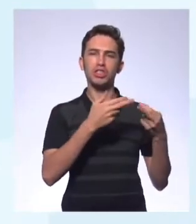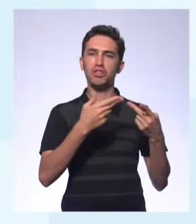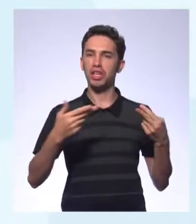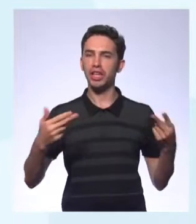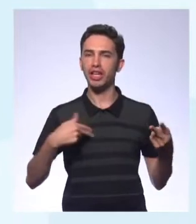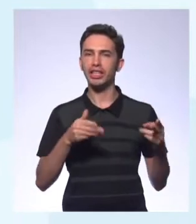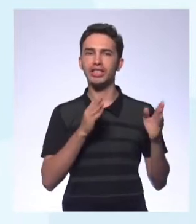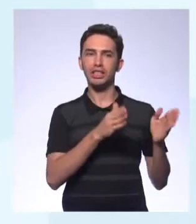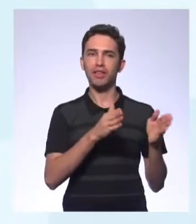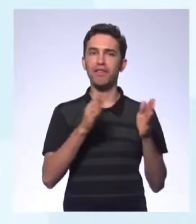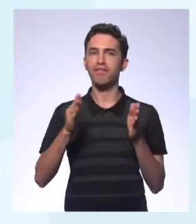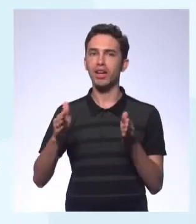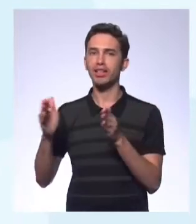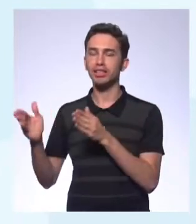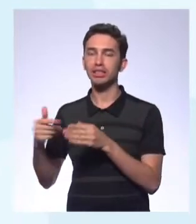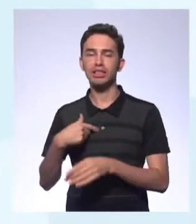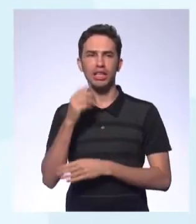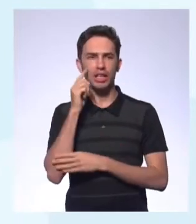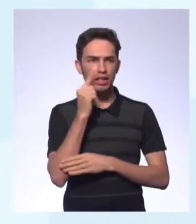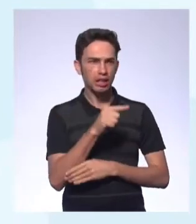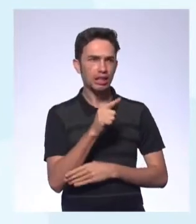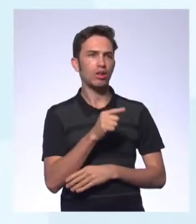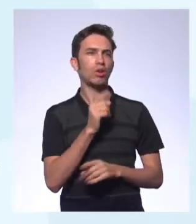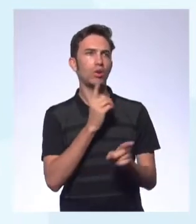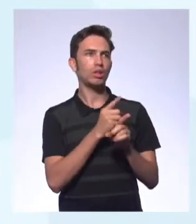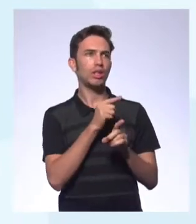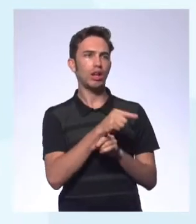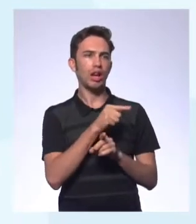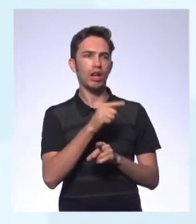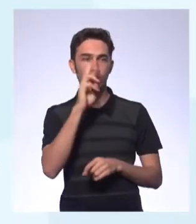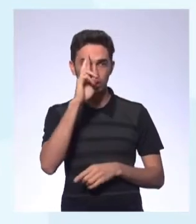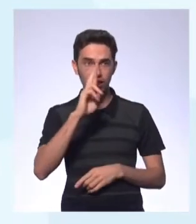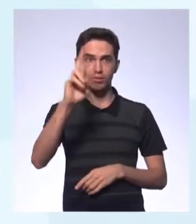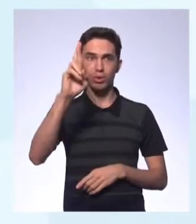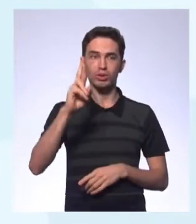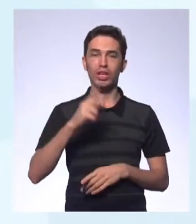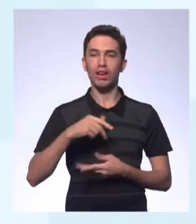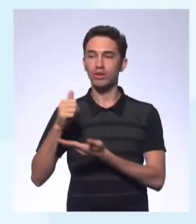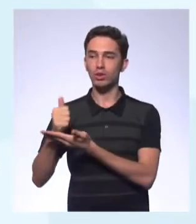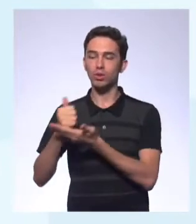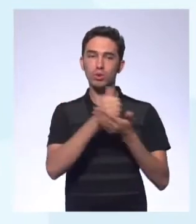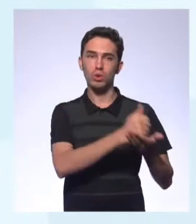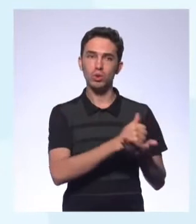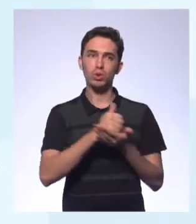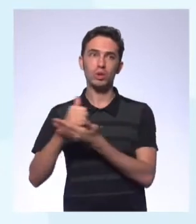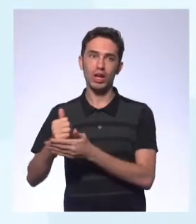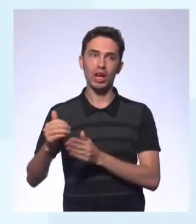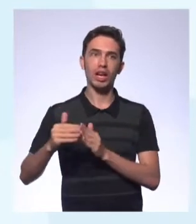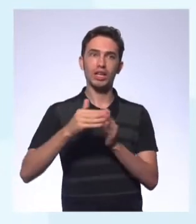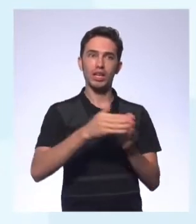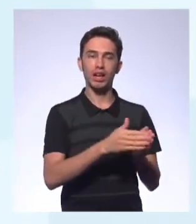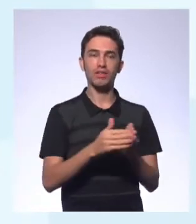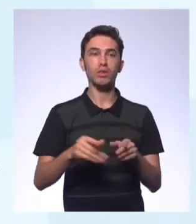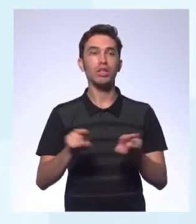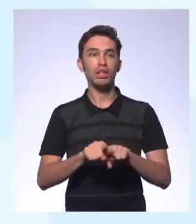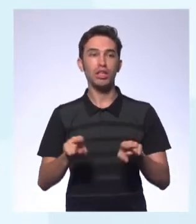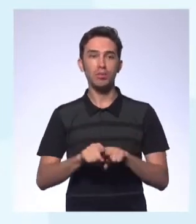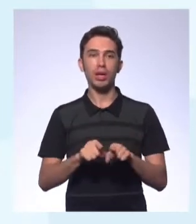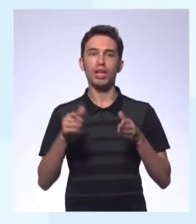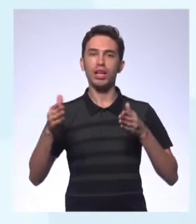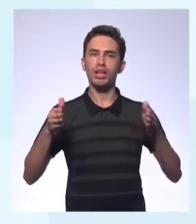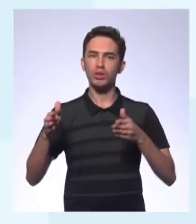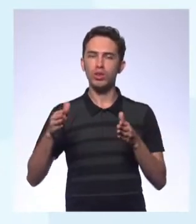fases, identificando os agentes responsáveis pelo tráfico e as regiões e zonas africanas